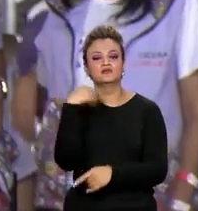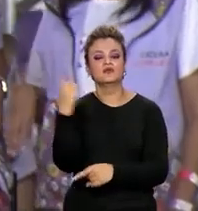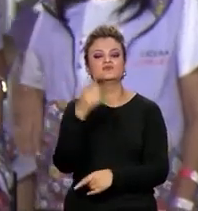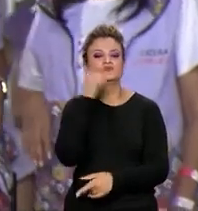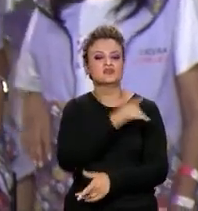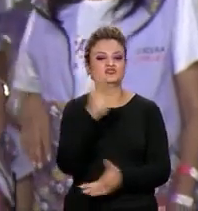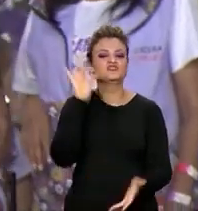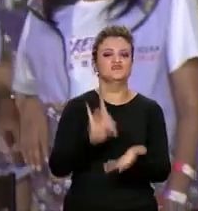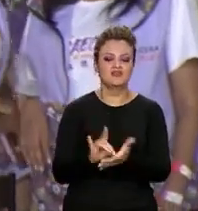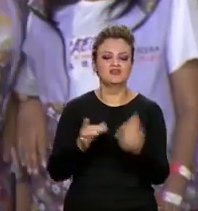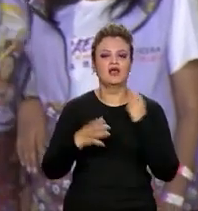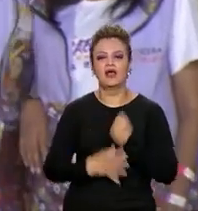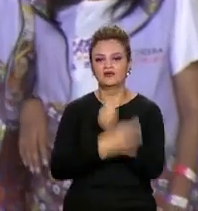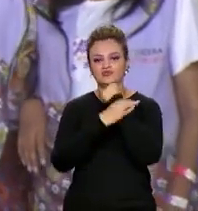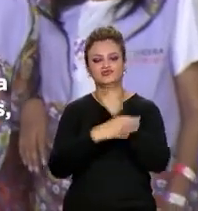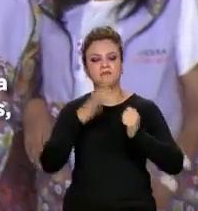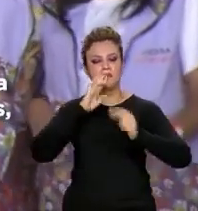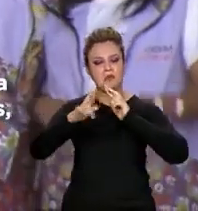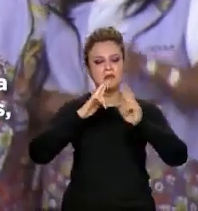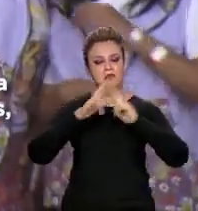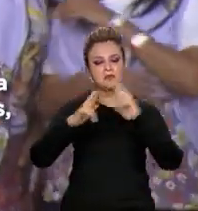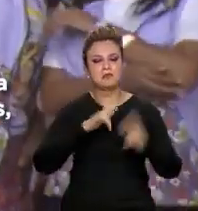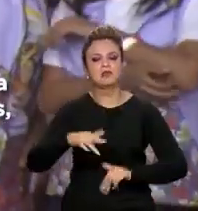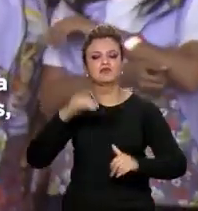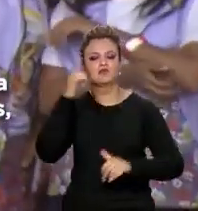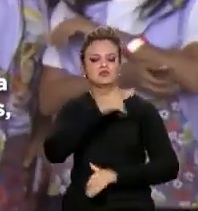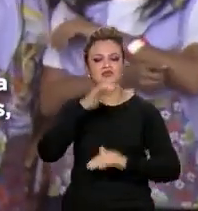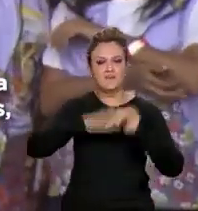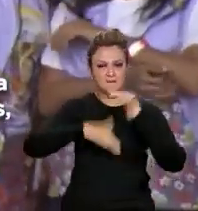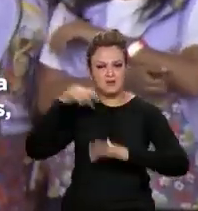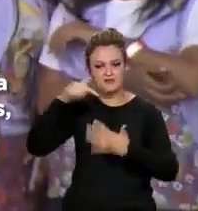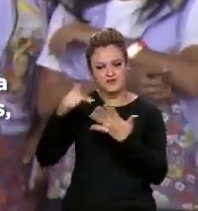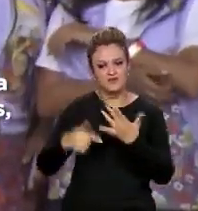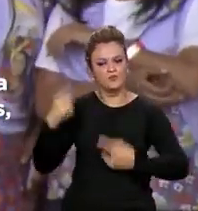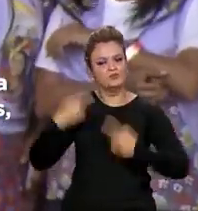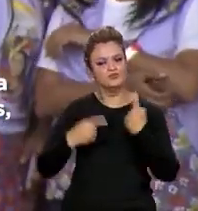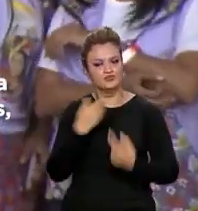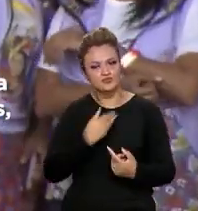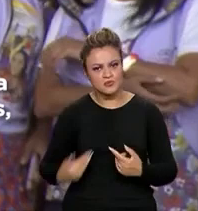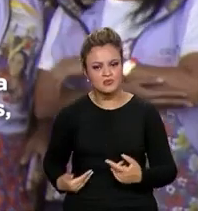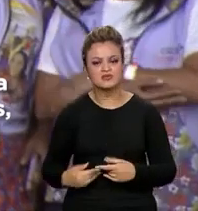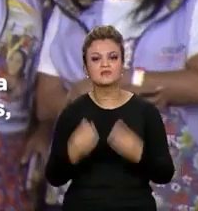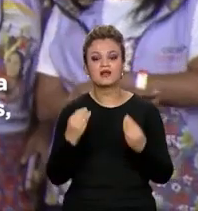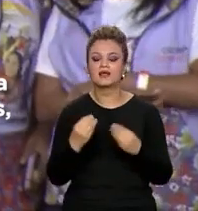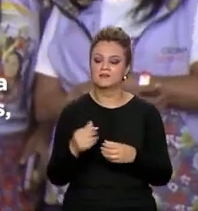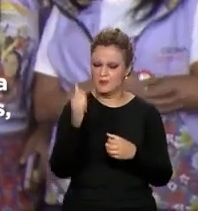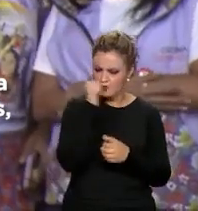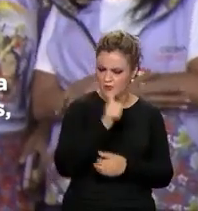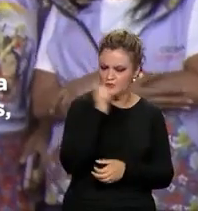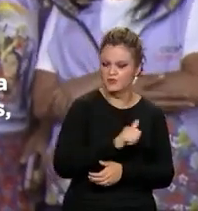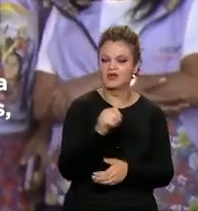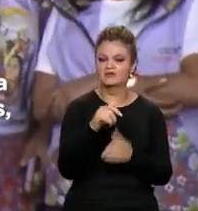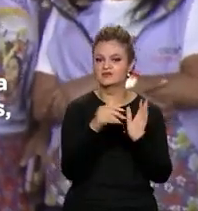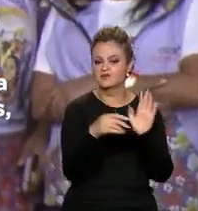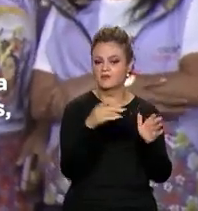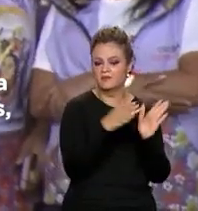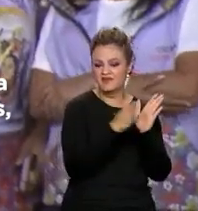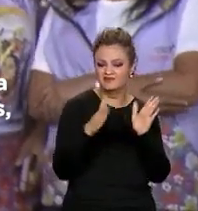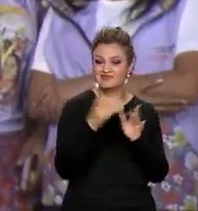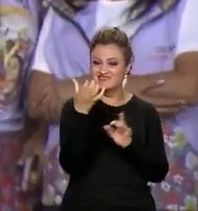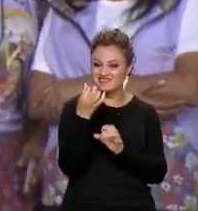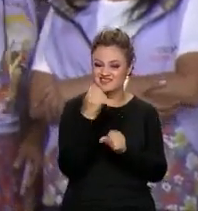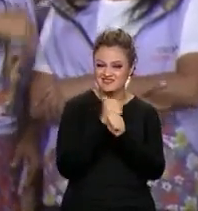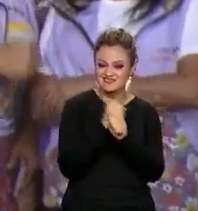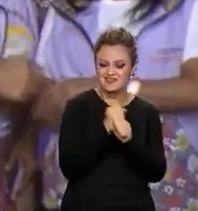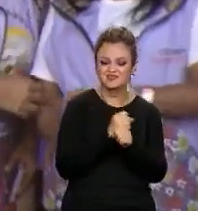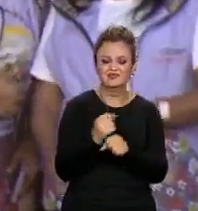de fato garantir resultado e efetividade as políticas públicas para que as mulheres que durante esses seis